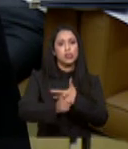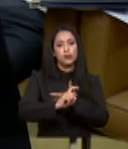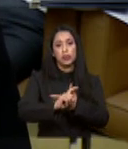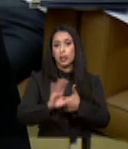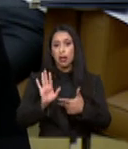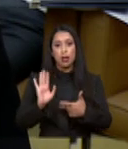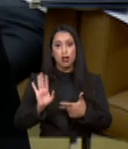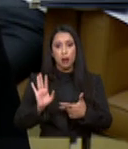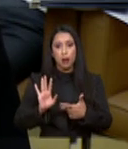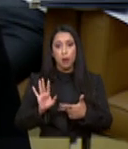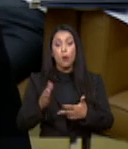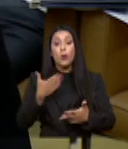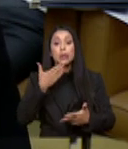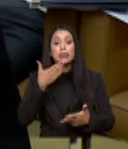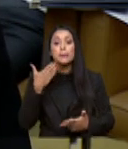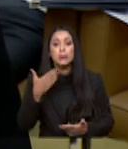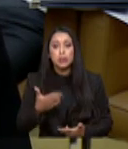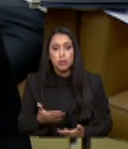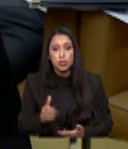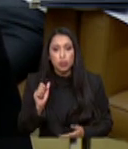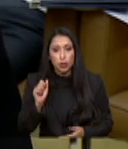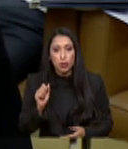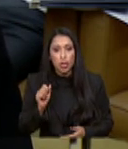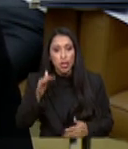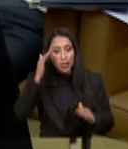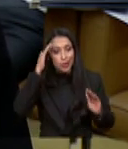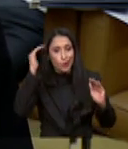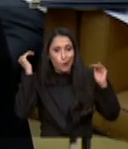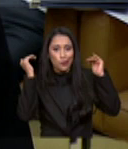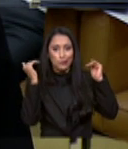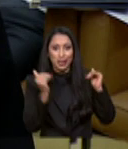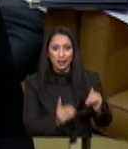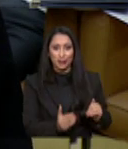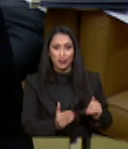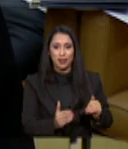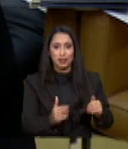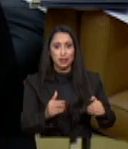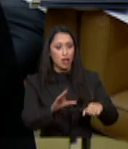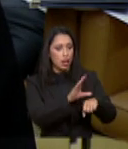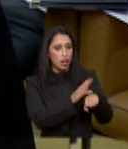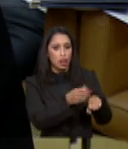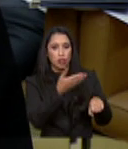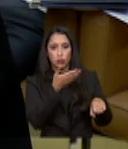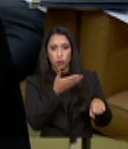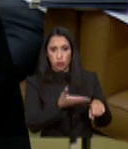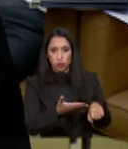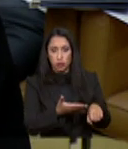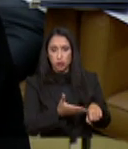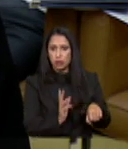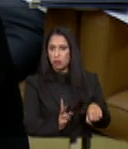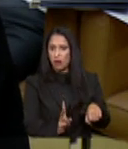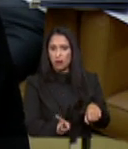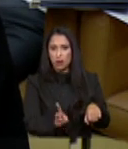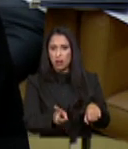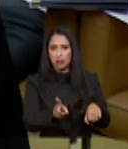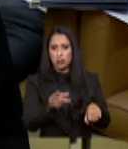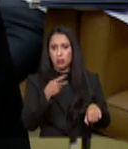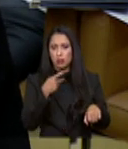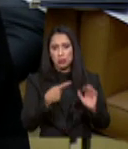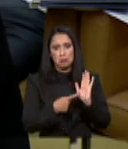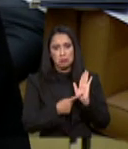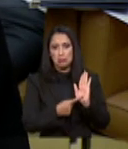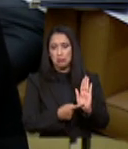executivo, se pede apenas o cumprimento do que a Constituição Federal, de forma cogente,